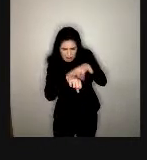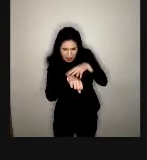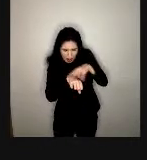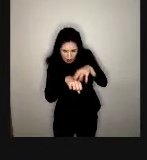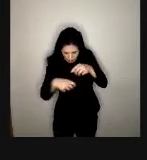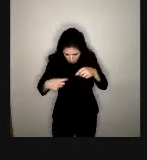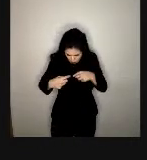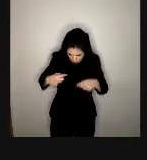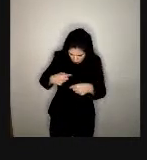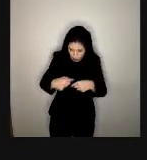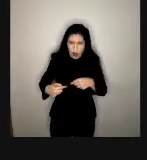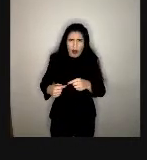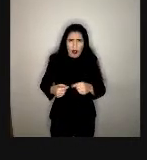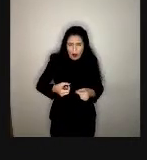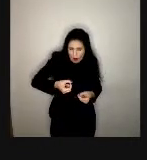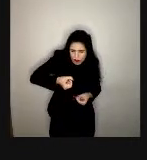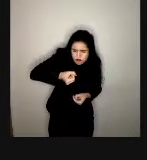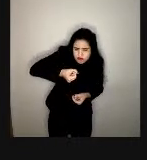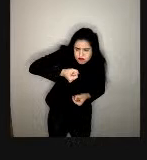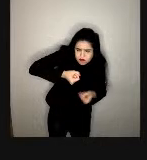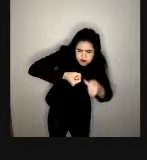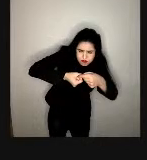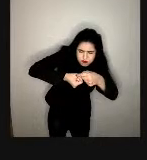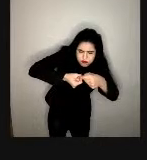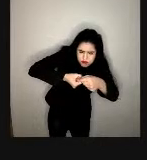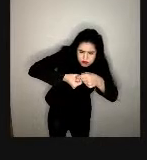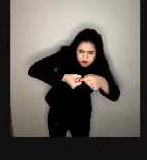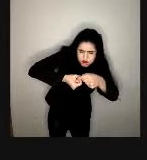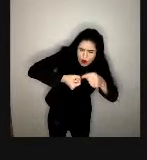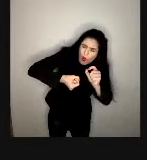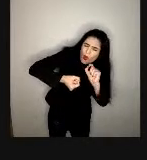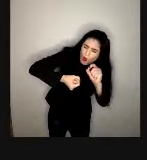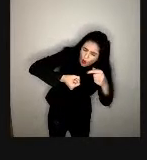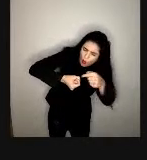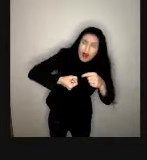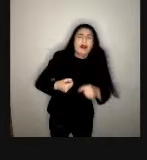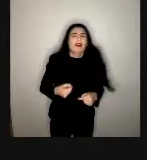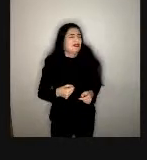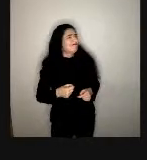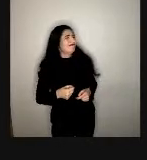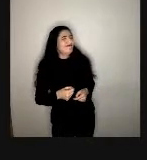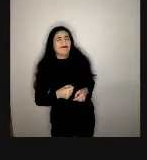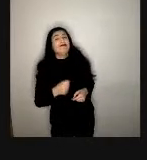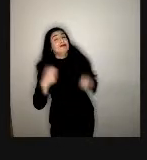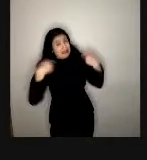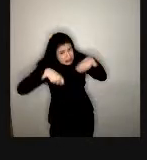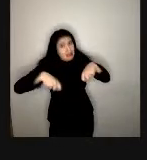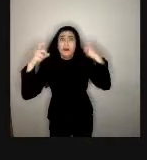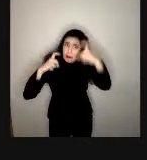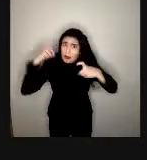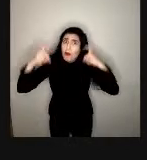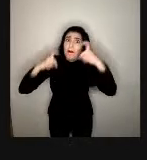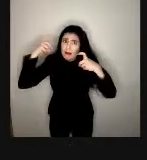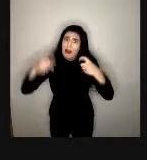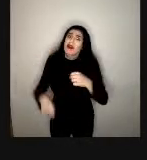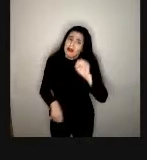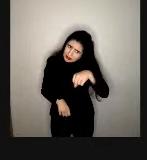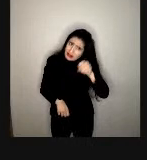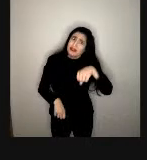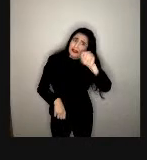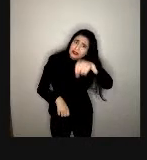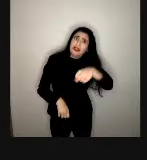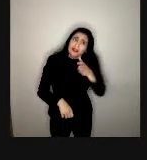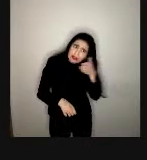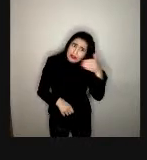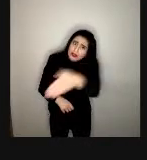pelo bico, elas têm que observar isso e não achar que isso é normal, elas têm que procurar o médico, independente da idade, né? E aí a